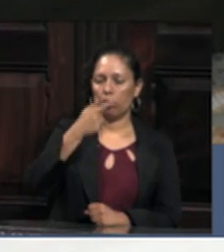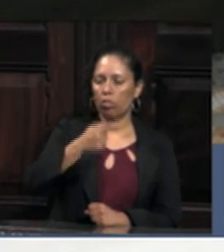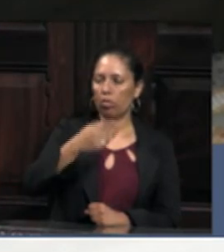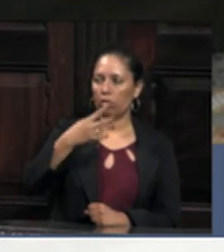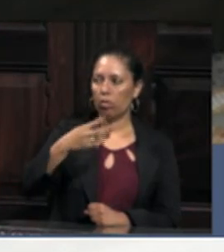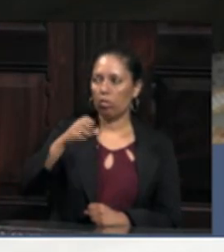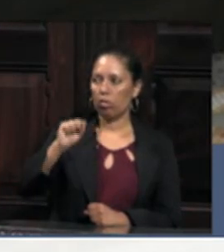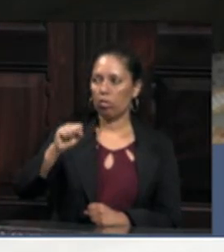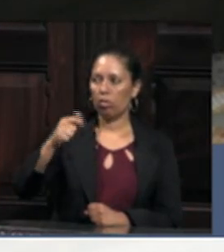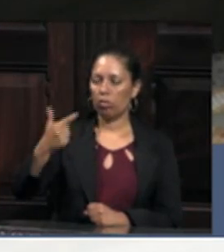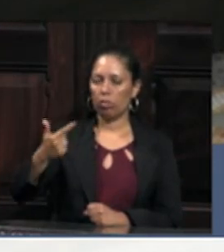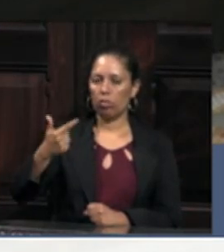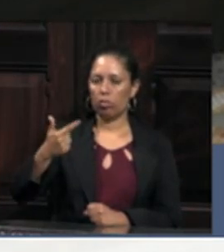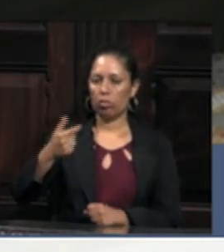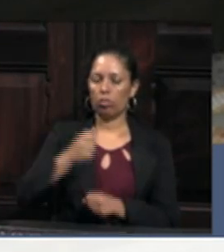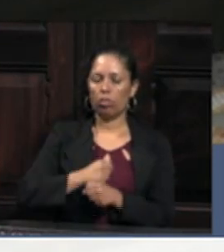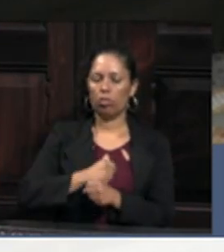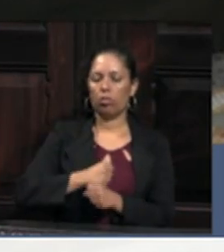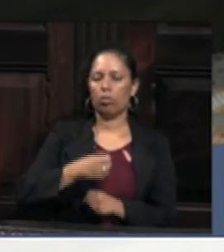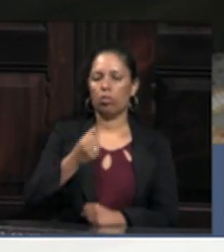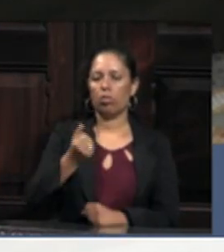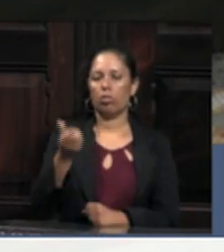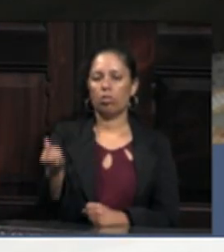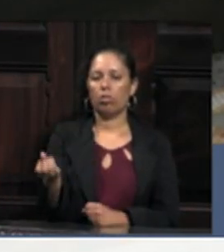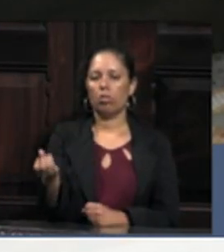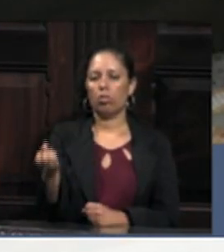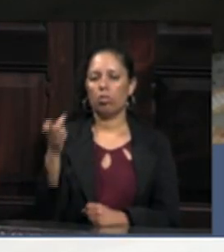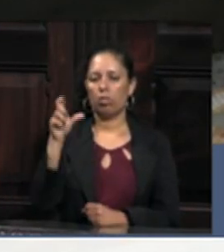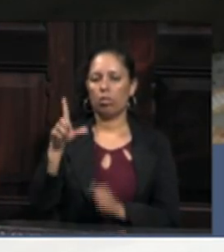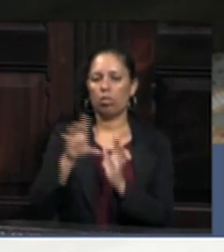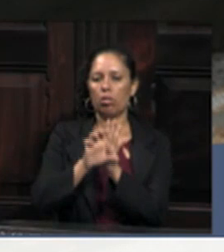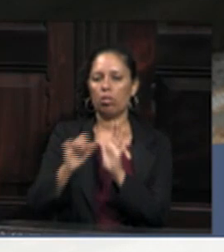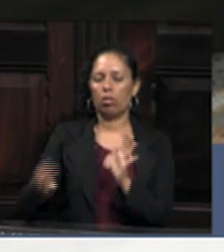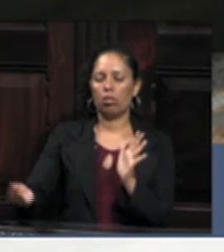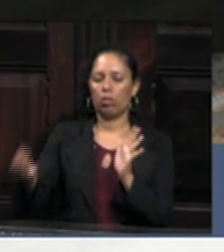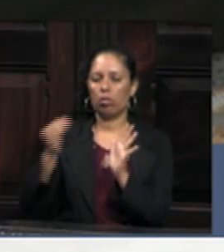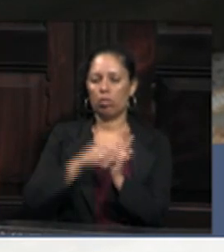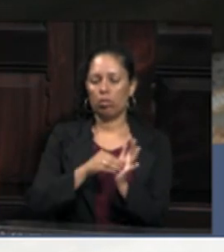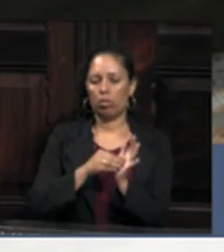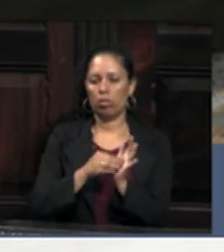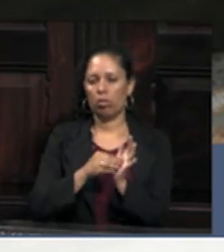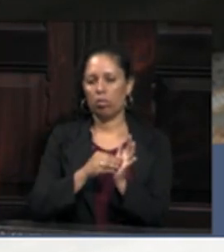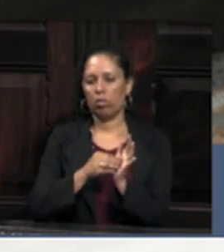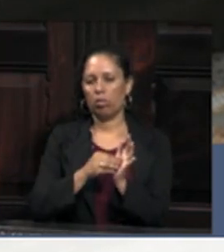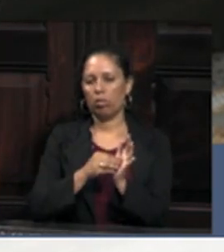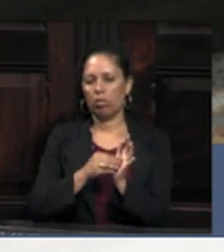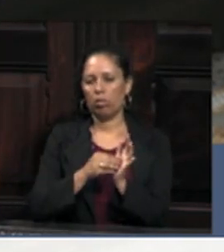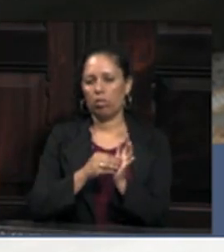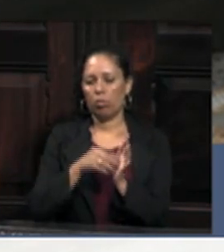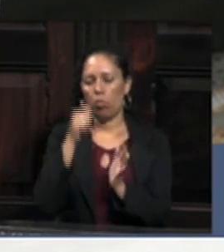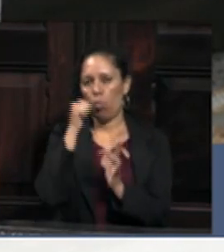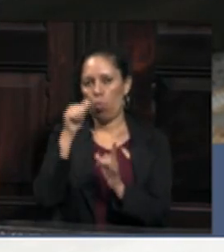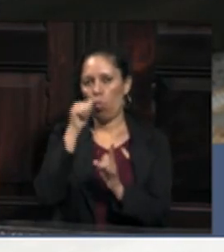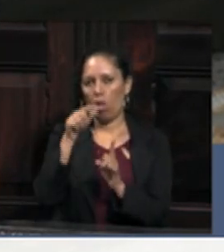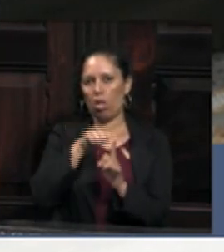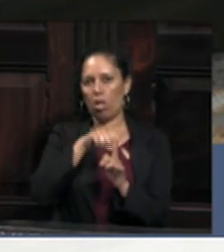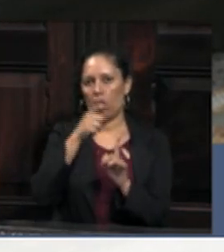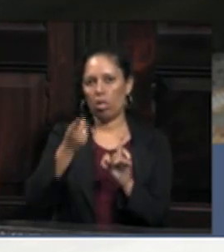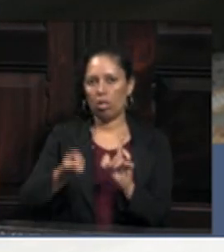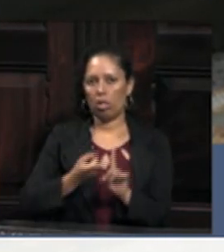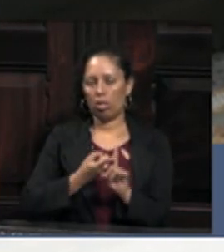7482 de 31 de outubro de 16, que incluiu a gestante